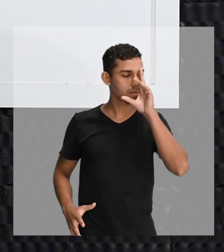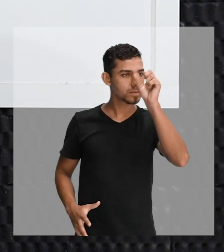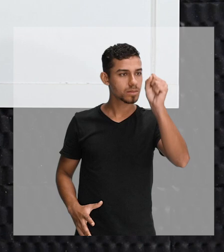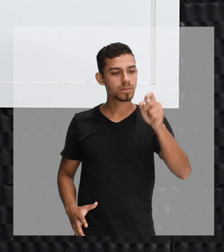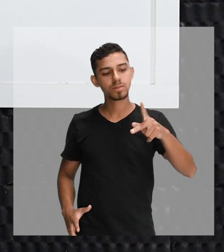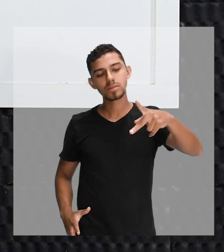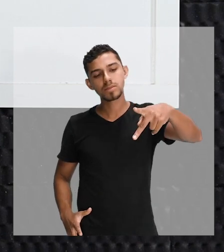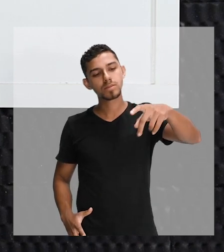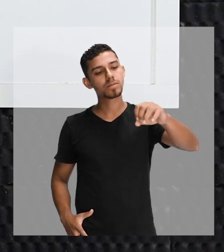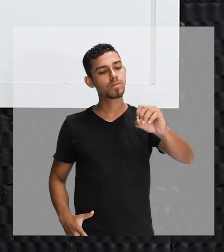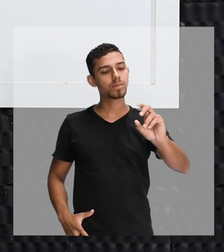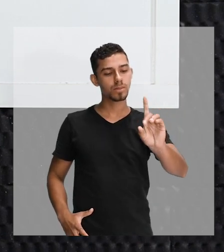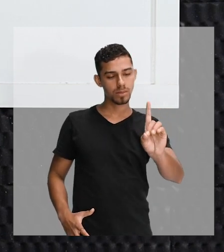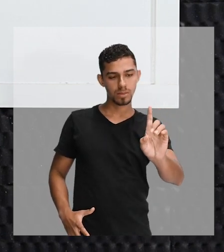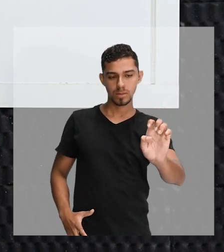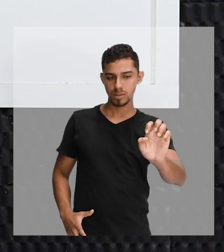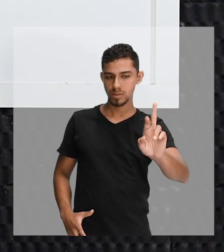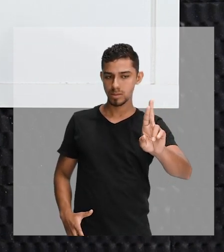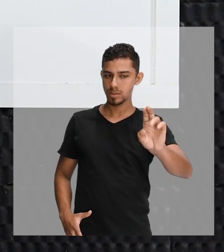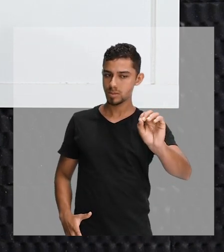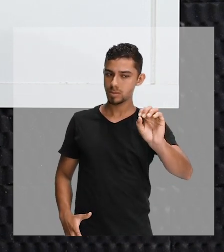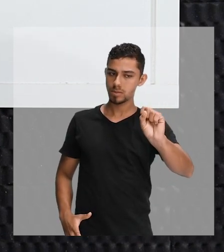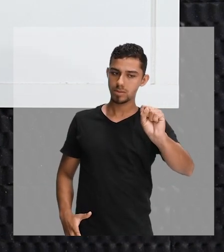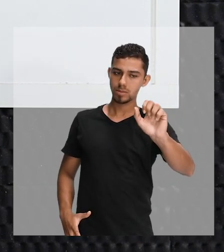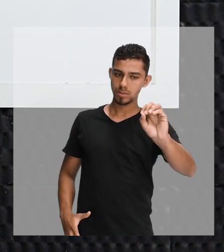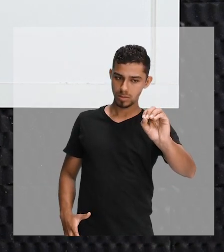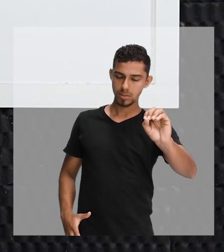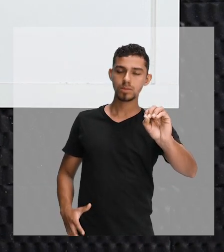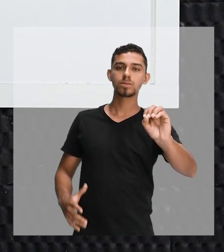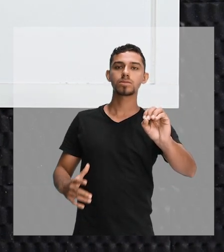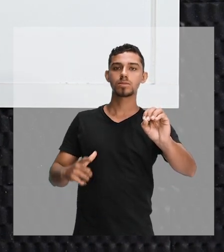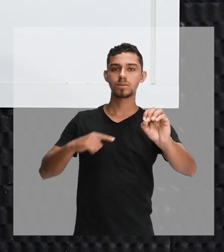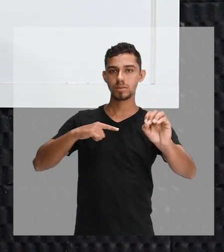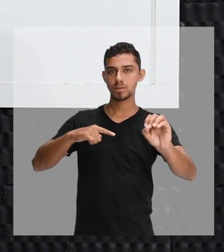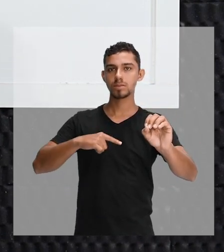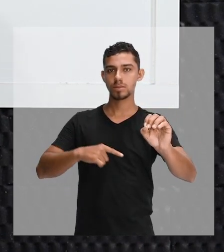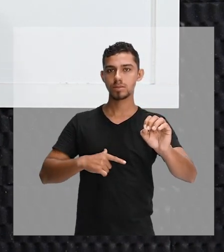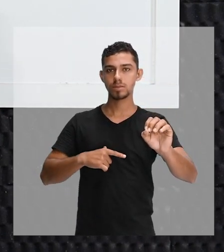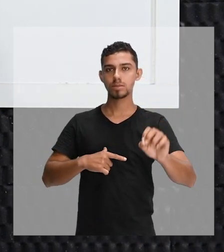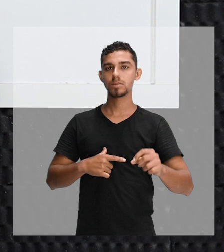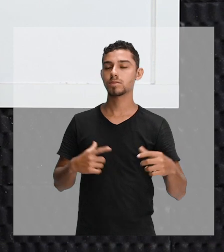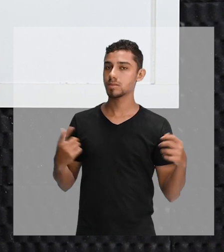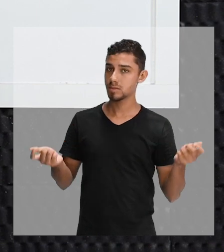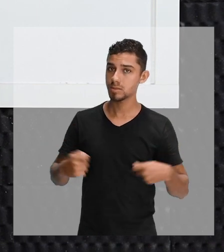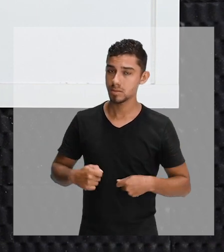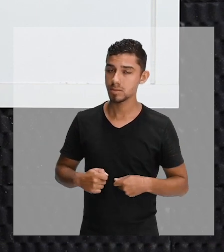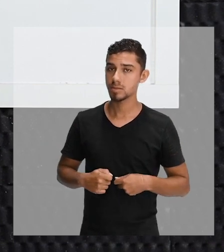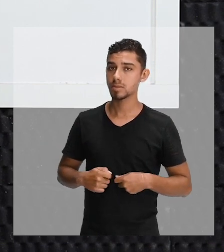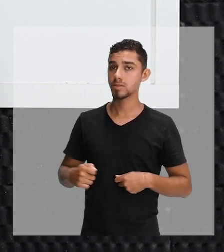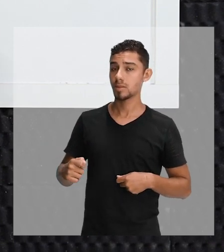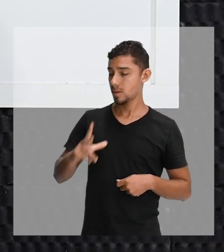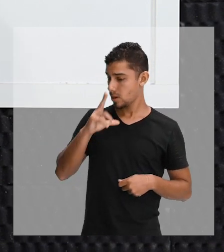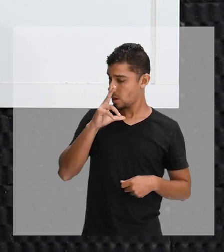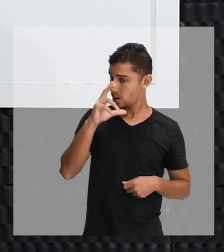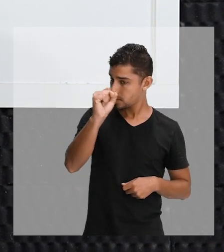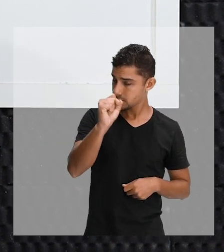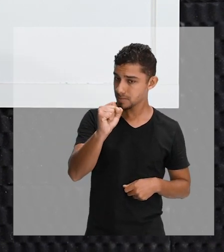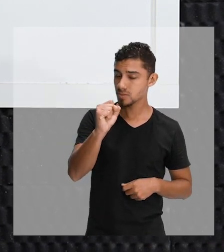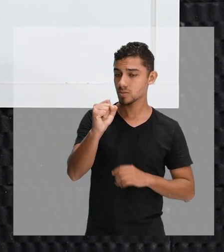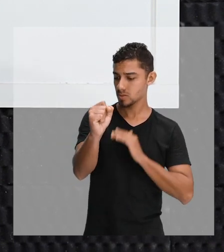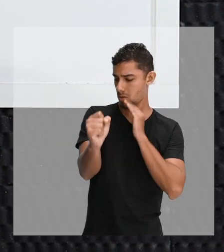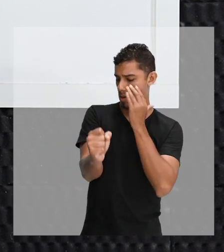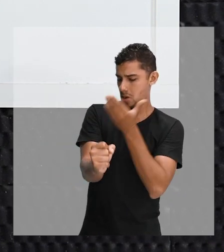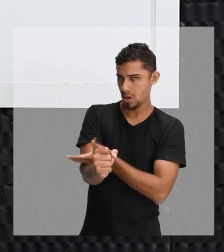Poder poderoso, poder. Né? Existe ali o fato de ser poderoso, ou seja, você vai usar essa sua